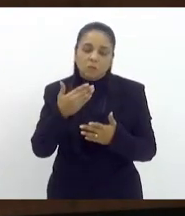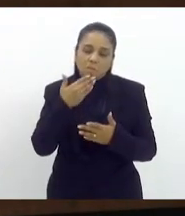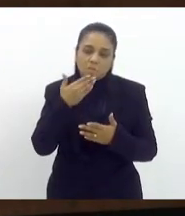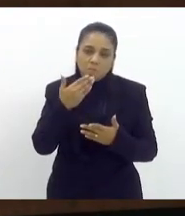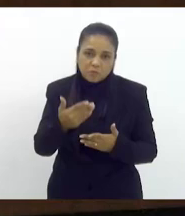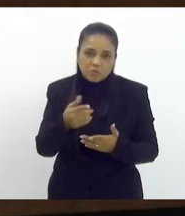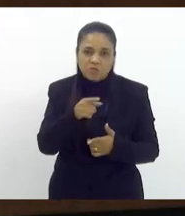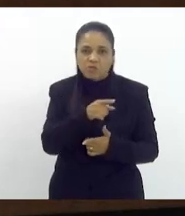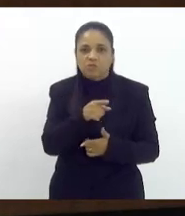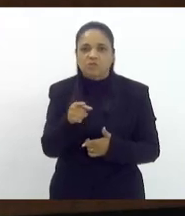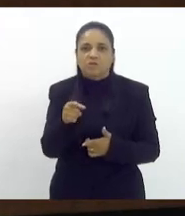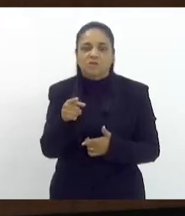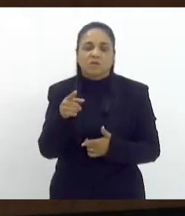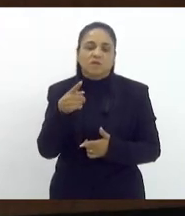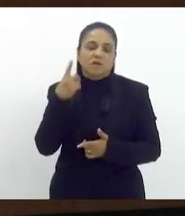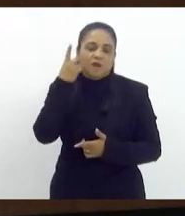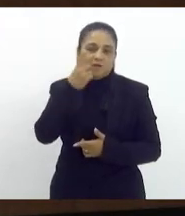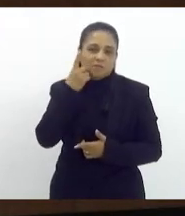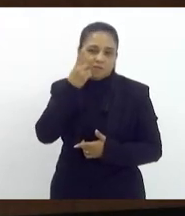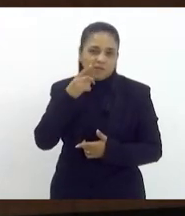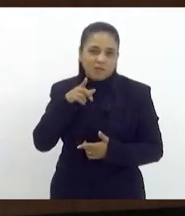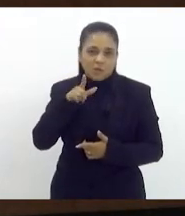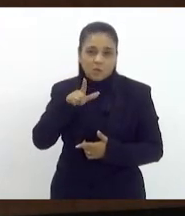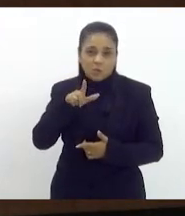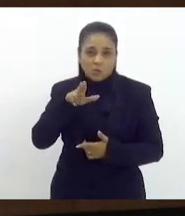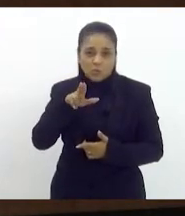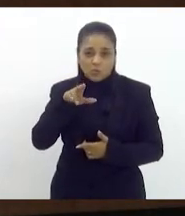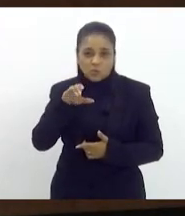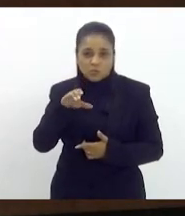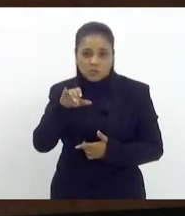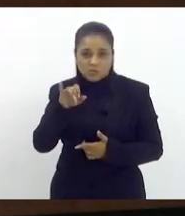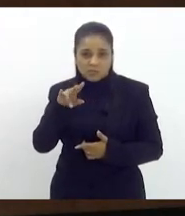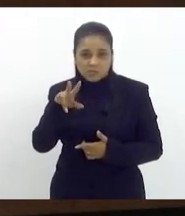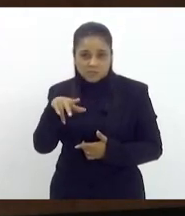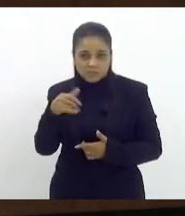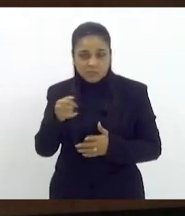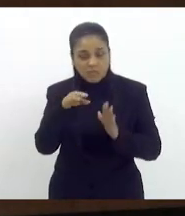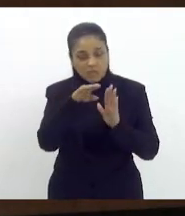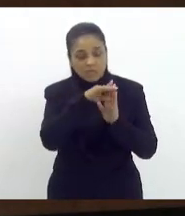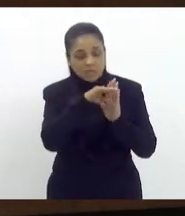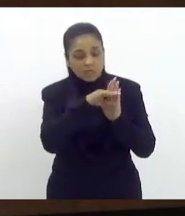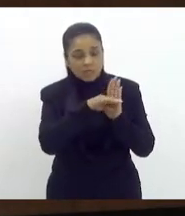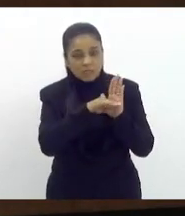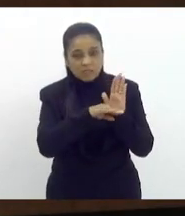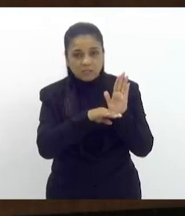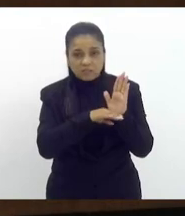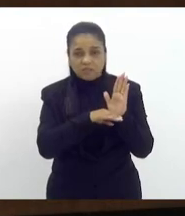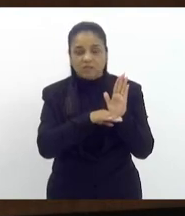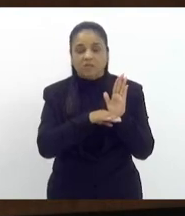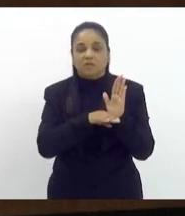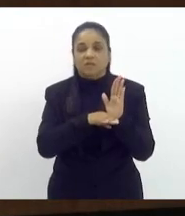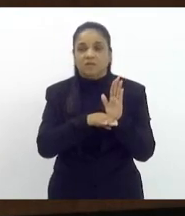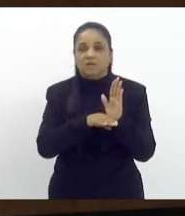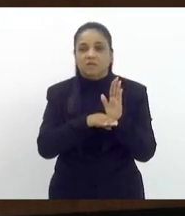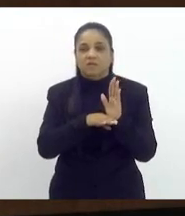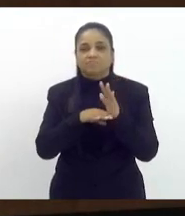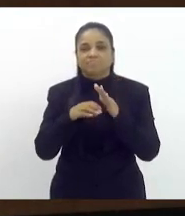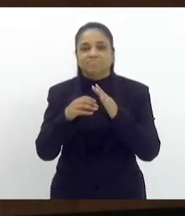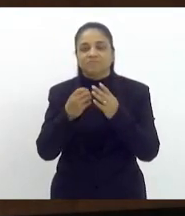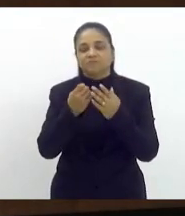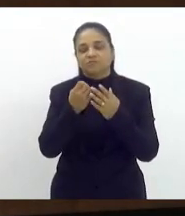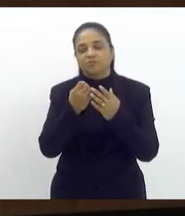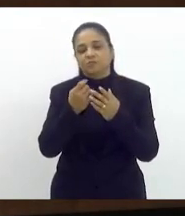deputada Lucinha para dizer qual é a lista dos ultraprocessados e que a gente pudesse